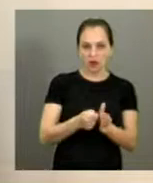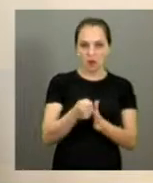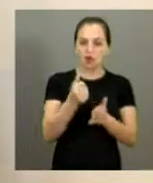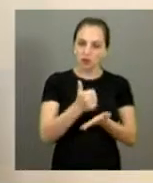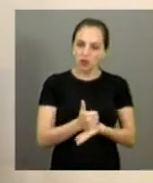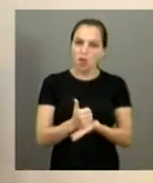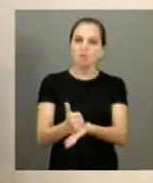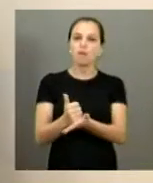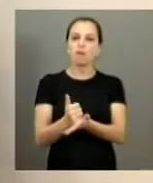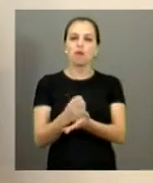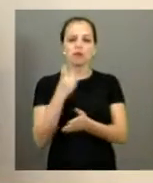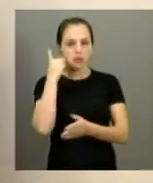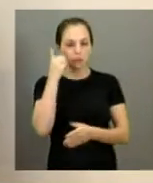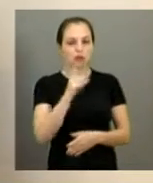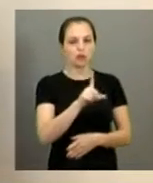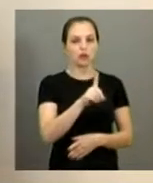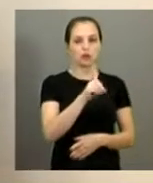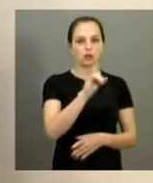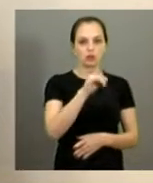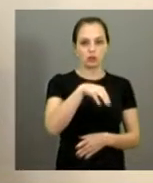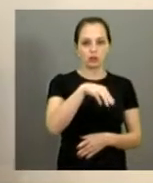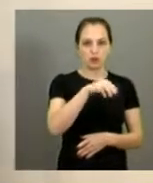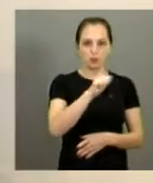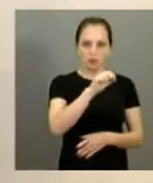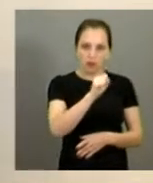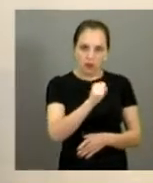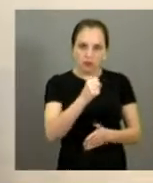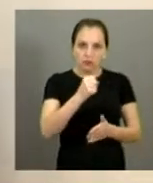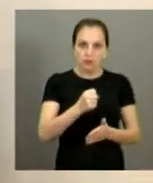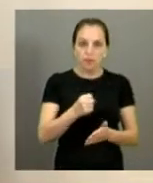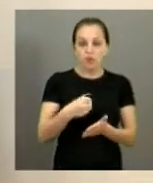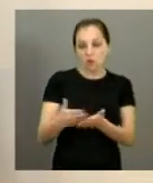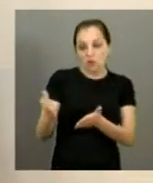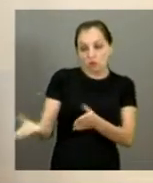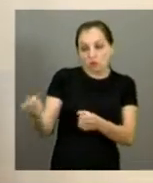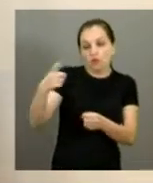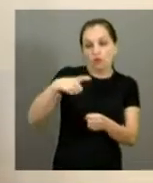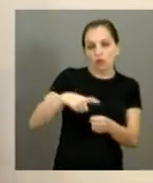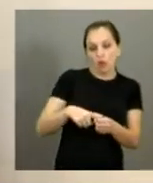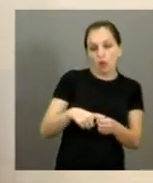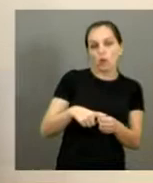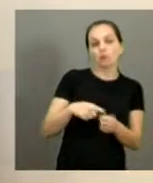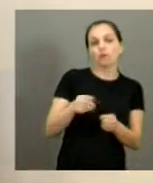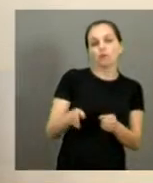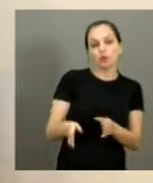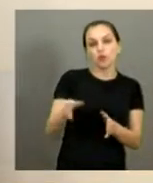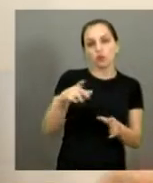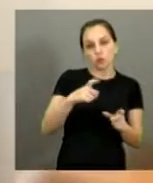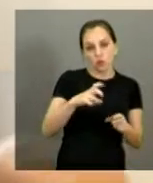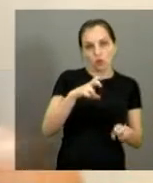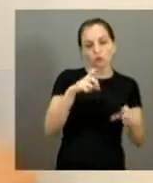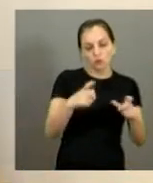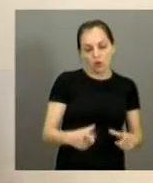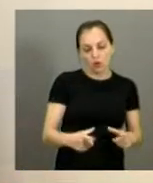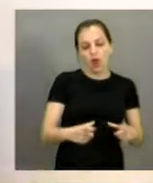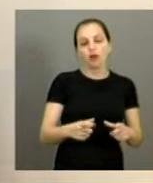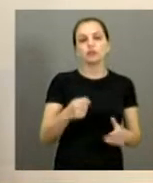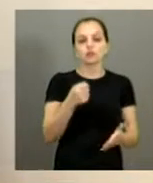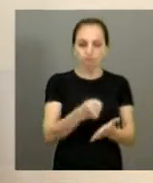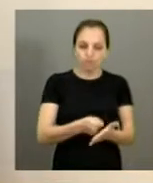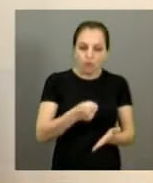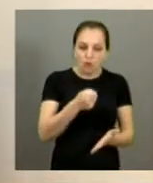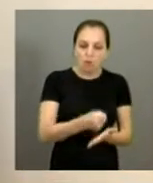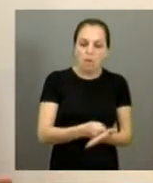dimas ramalho que quando se afastou uma crise assumiu e tem realmente compromisso com a nossa cidade então demos